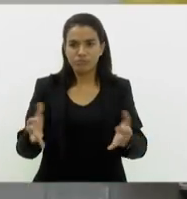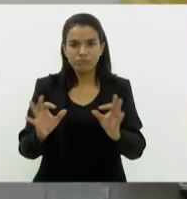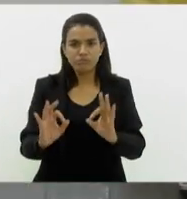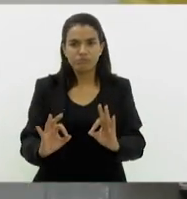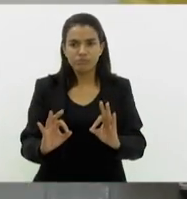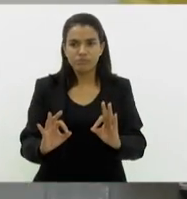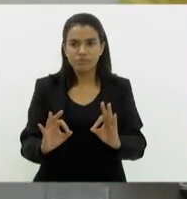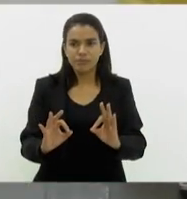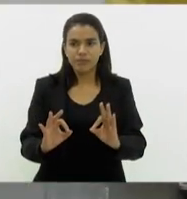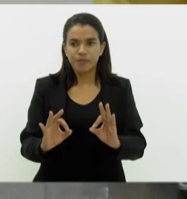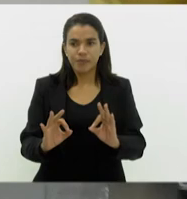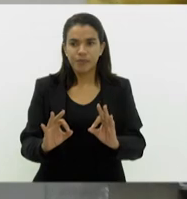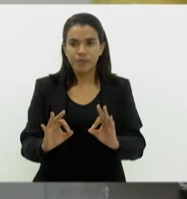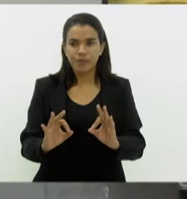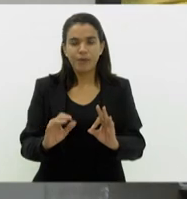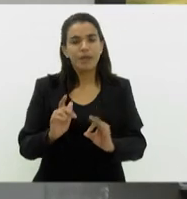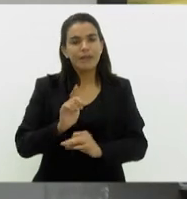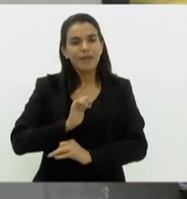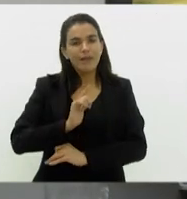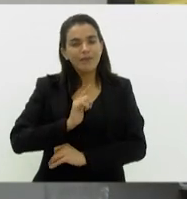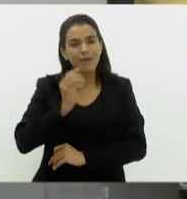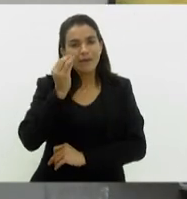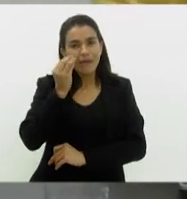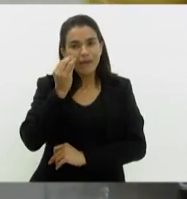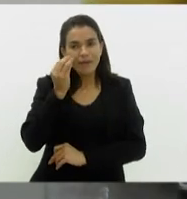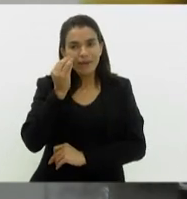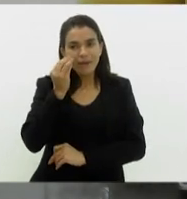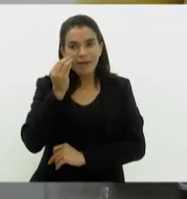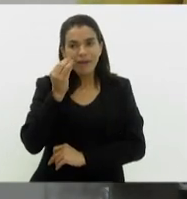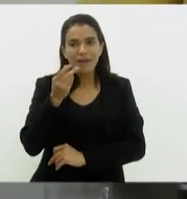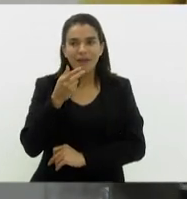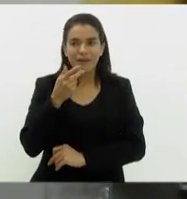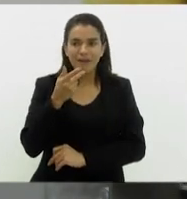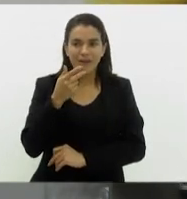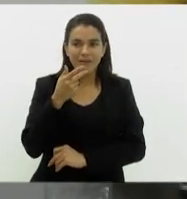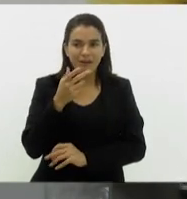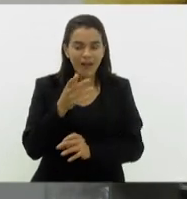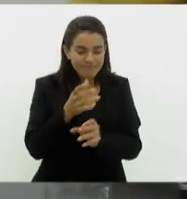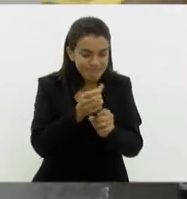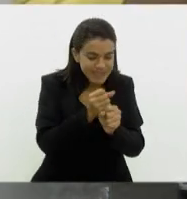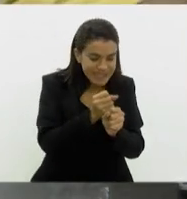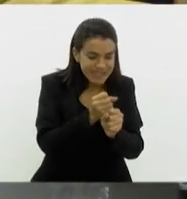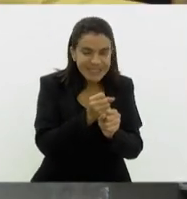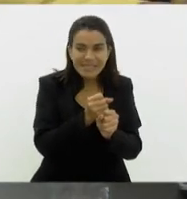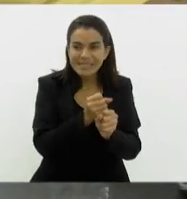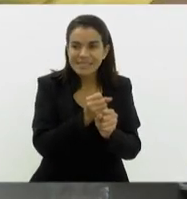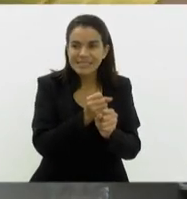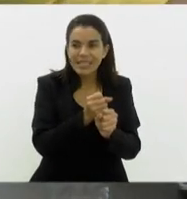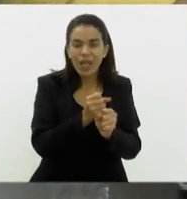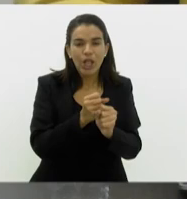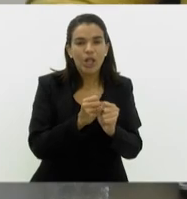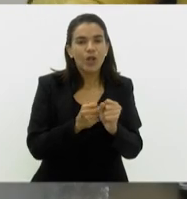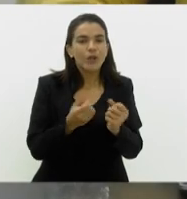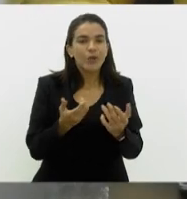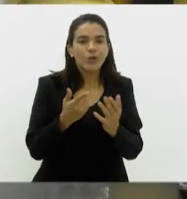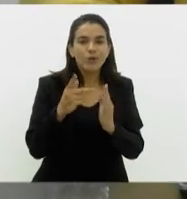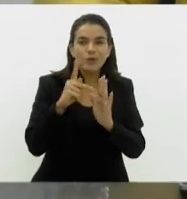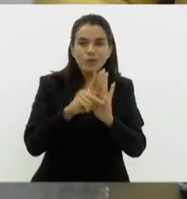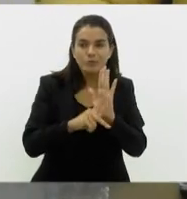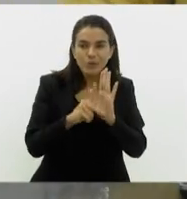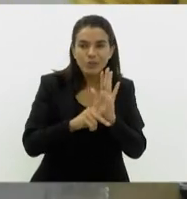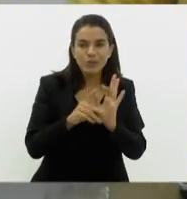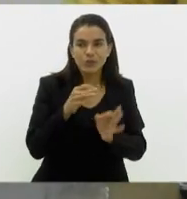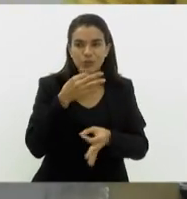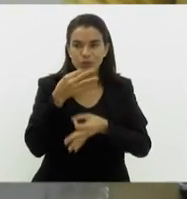certo e houve uma tentativa de se agarrar no afil Grano que seriam em tese dois projetos duas